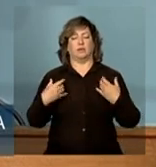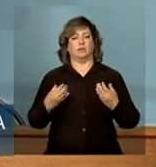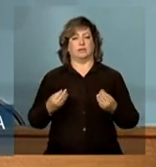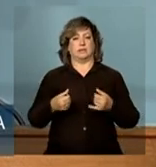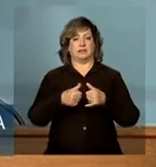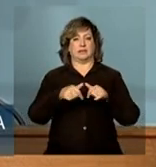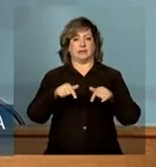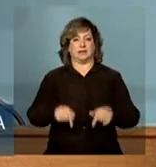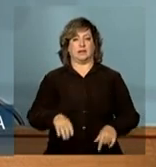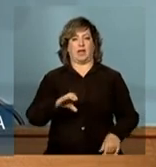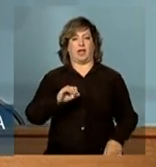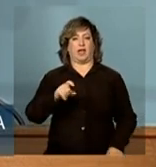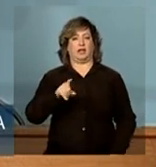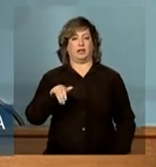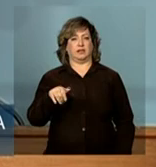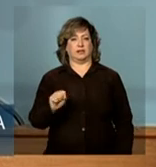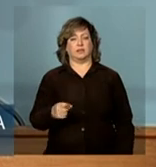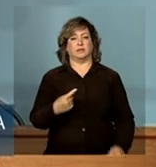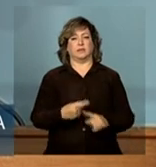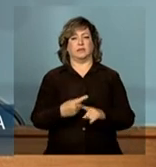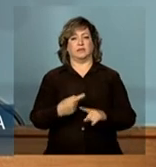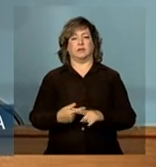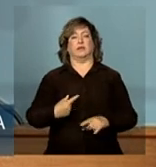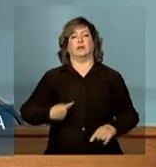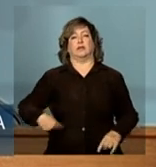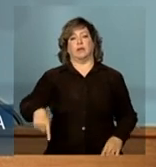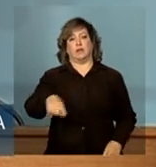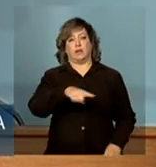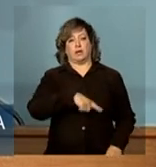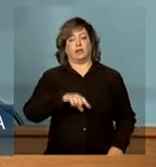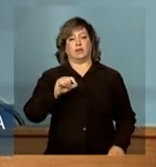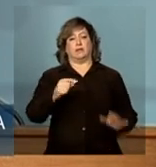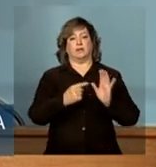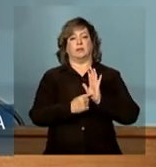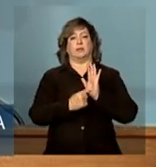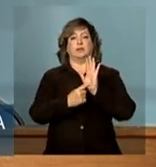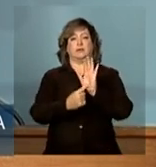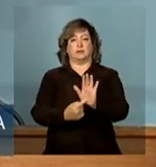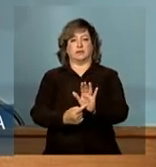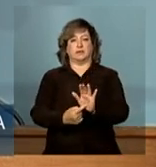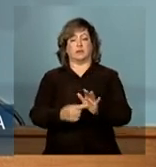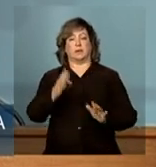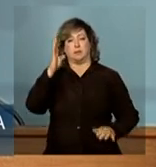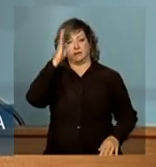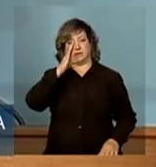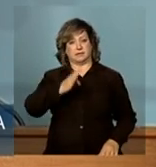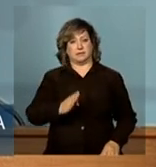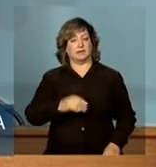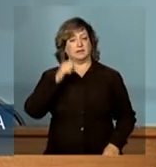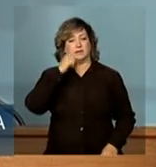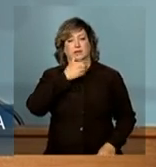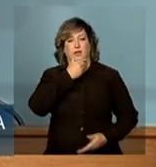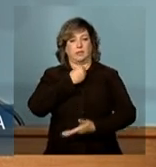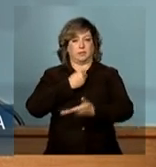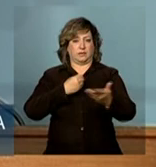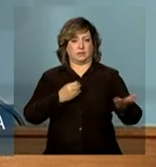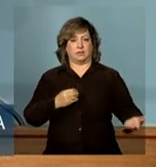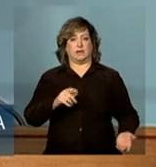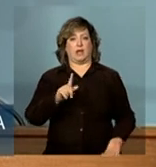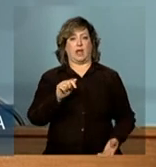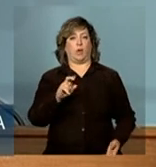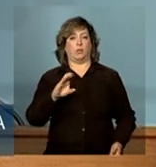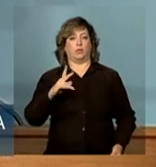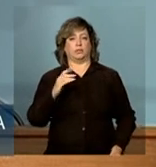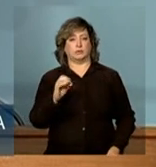em Caxias, porque nós mostramos, nós, brasileiros e brasileiras, gaúchos,